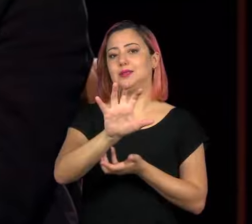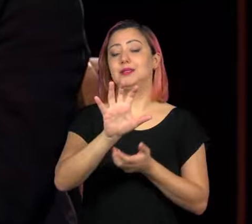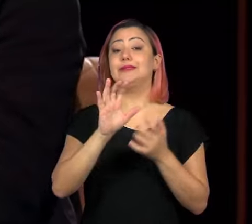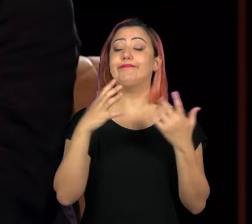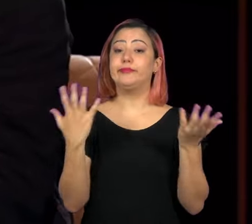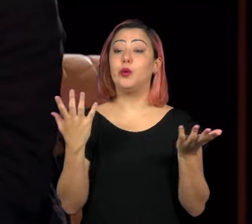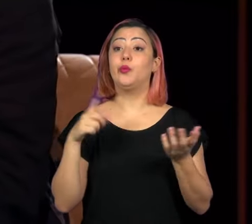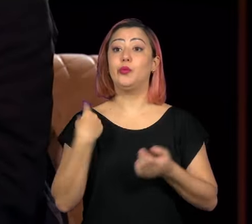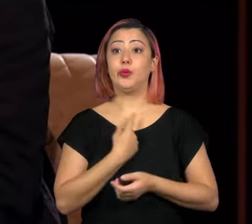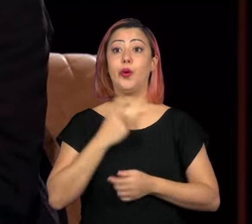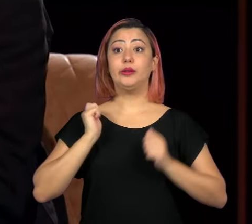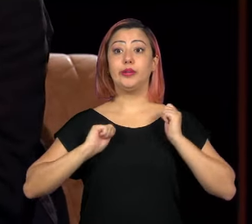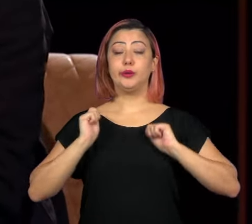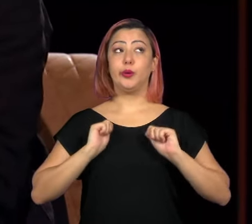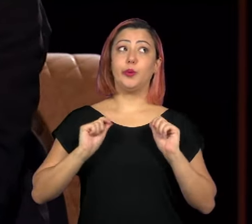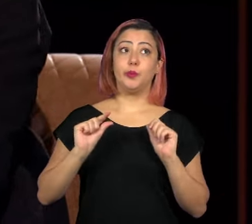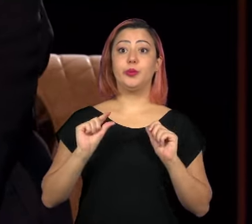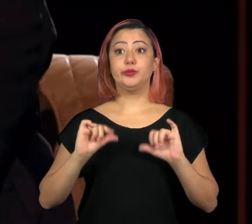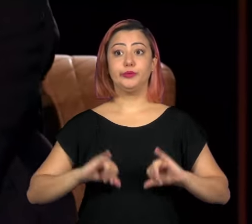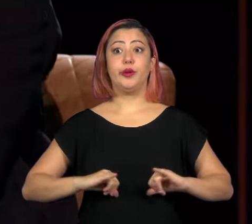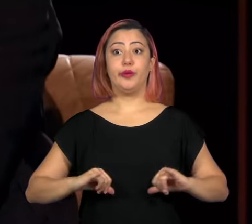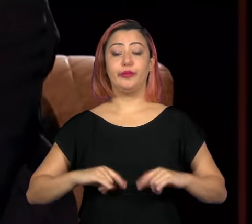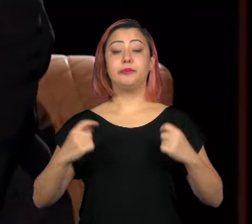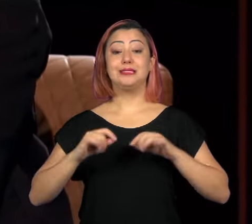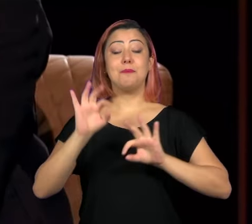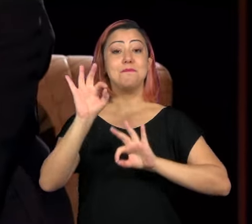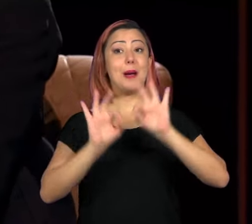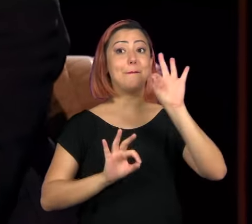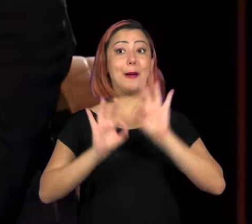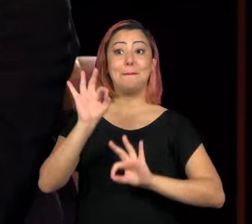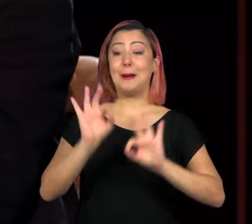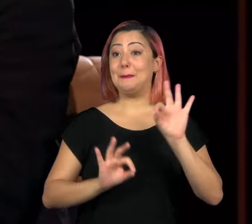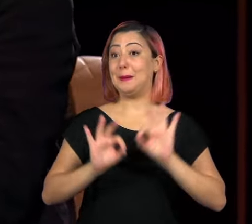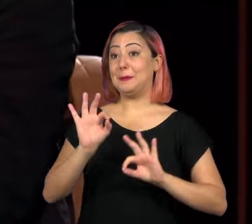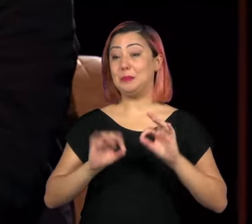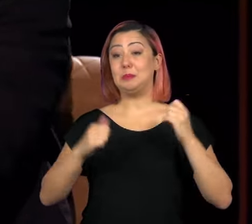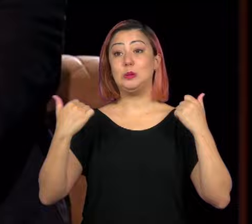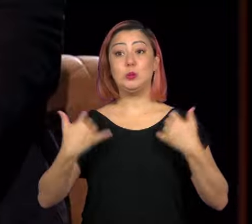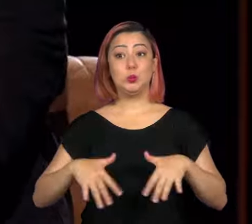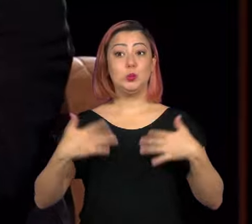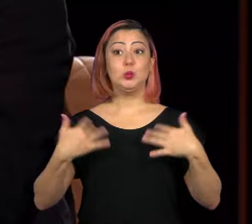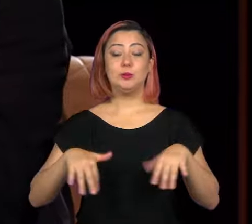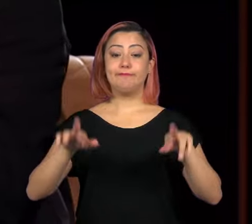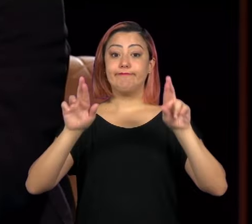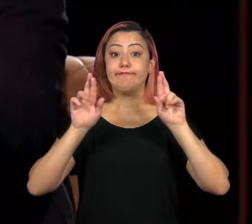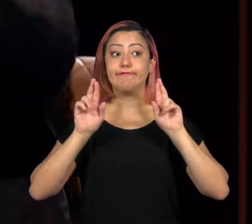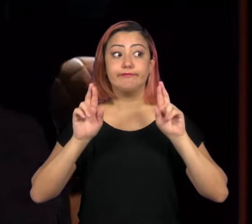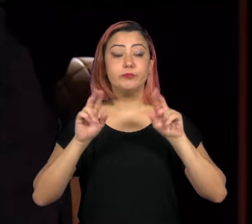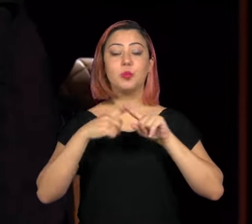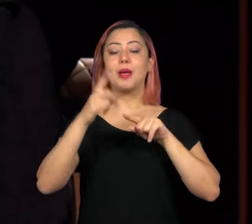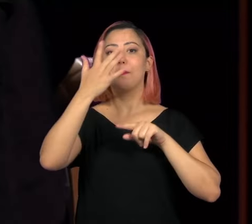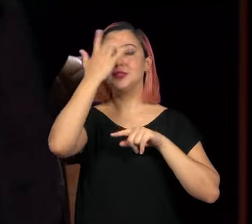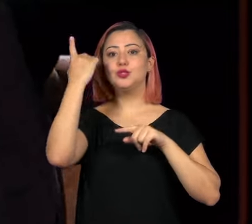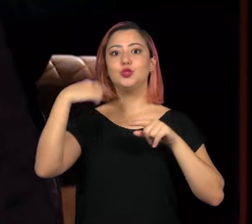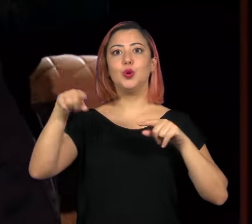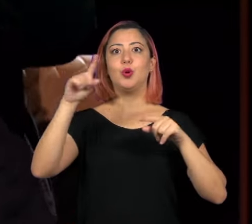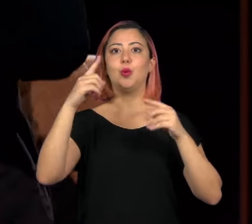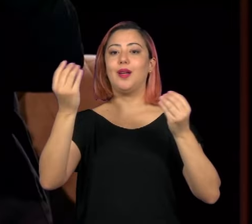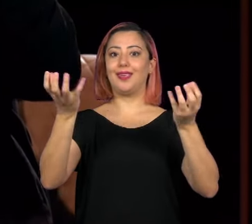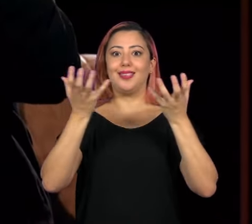de exposição muito dolorida. A gente tem que se preparar muito, porque espero que você faça tudo assim, out of the